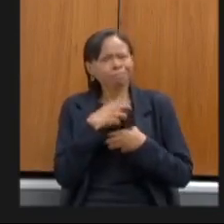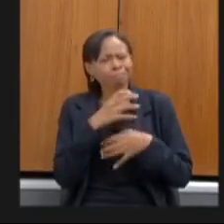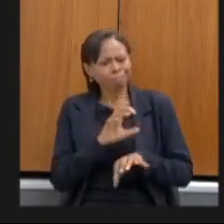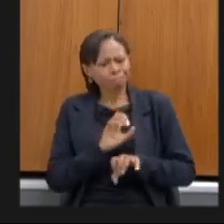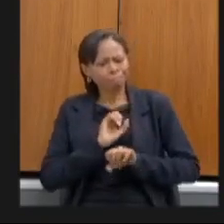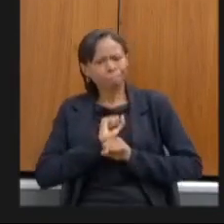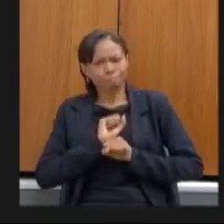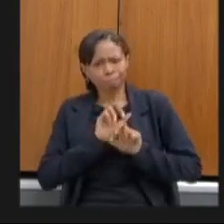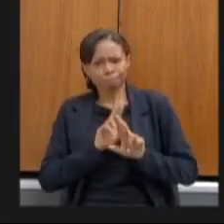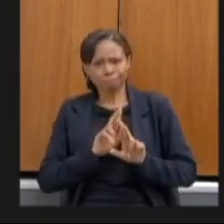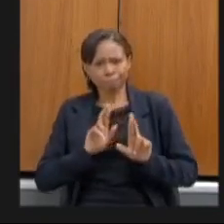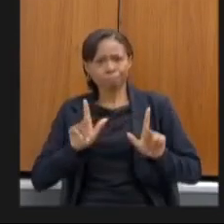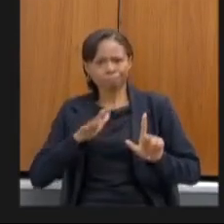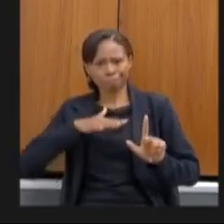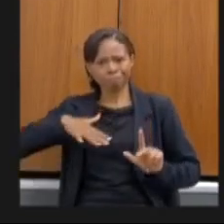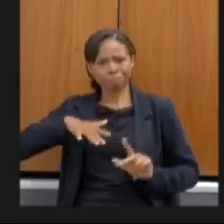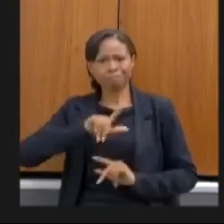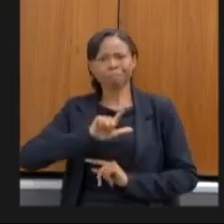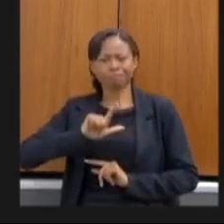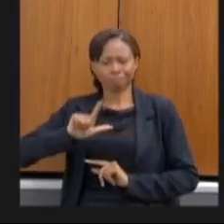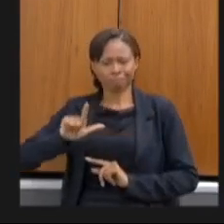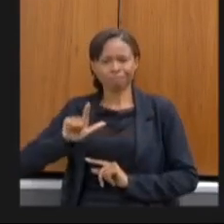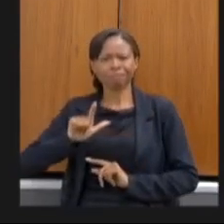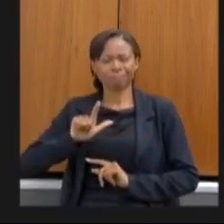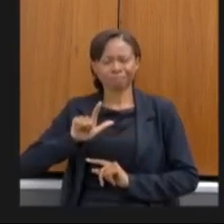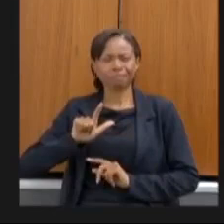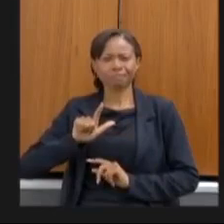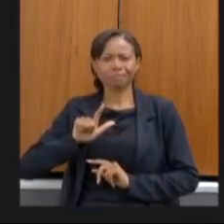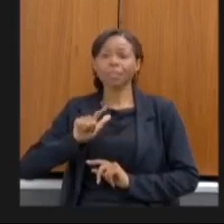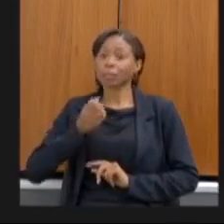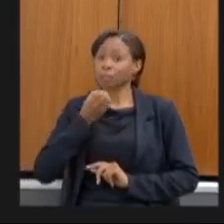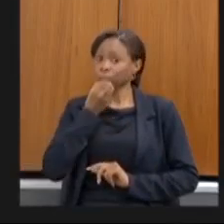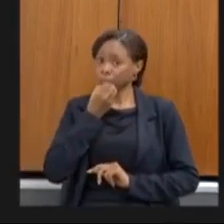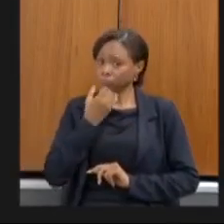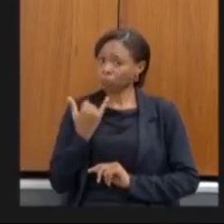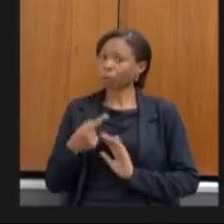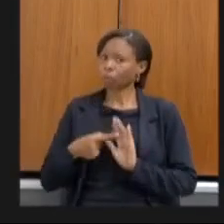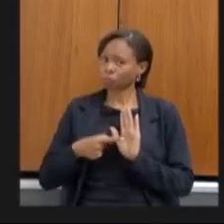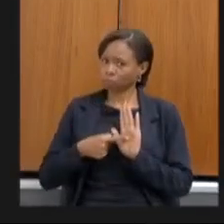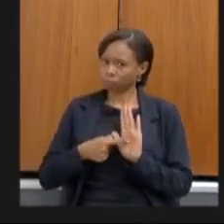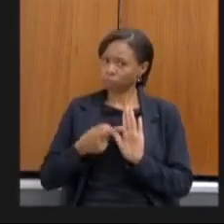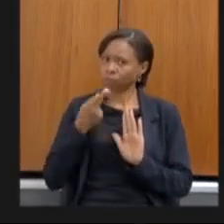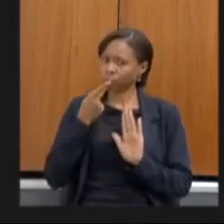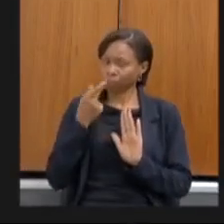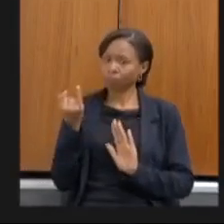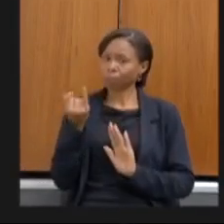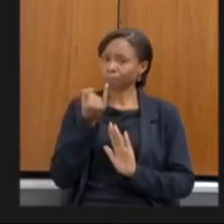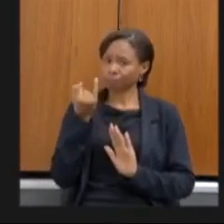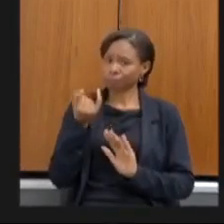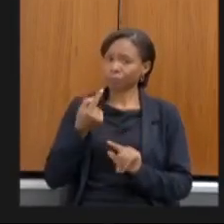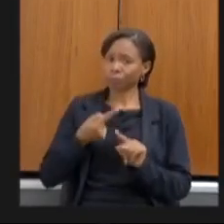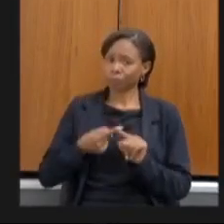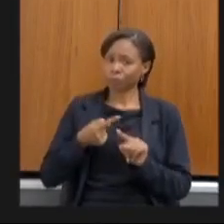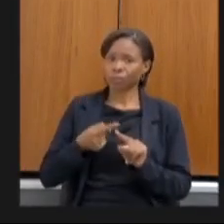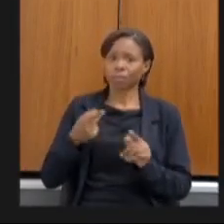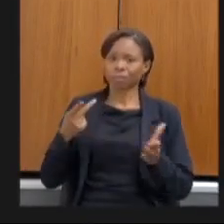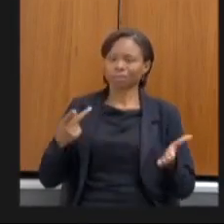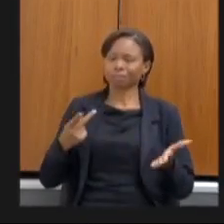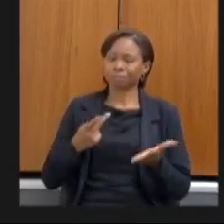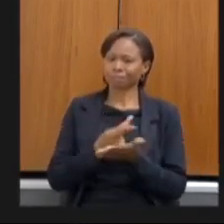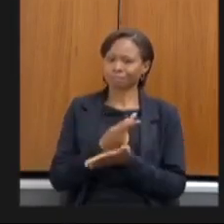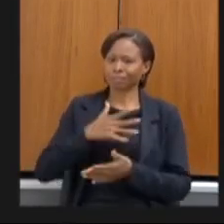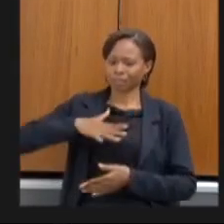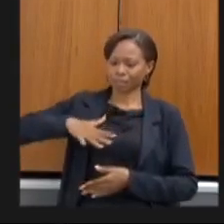diferenciado E aí acho importante ter mais aqui você dá importante é que está disso está com